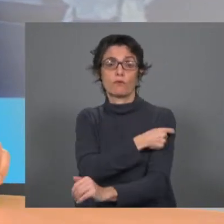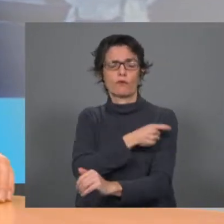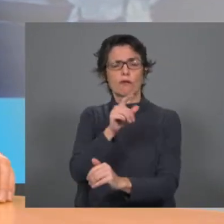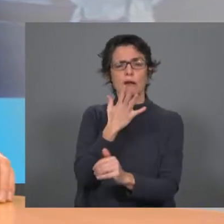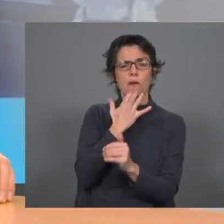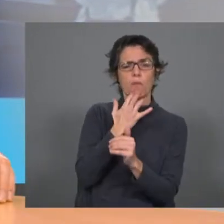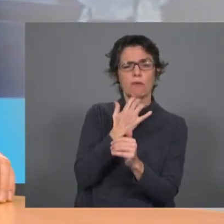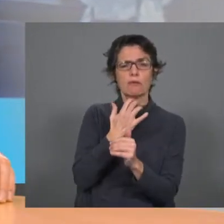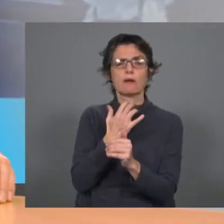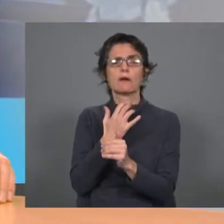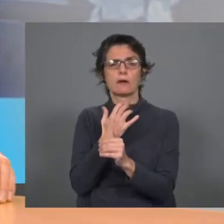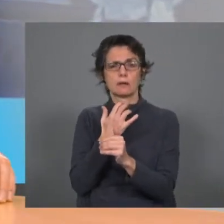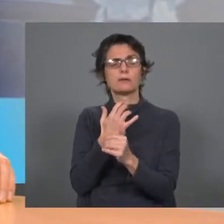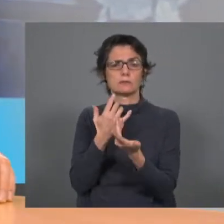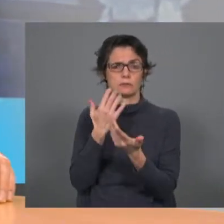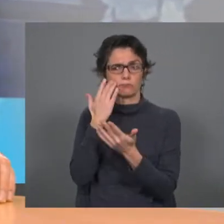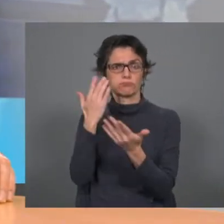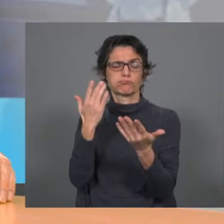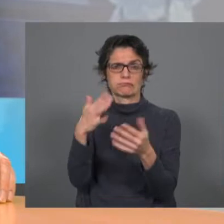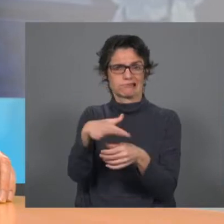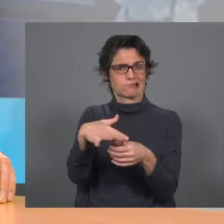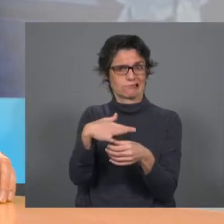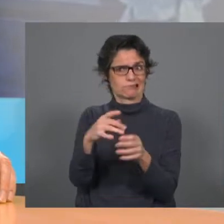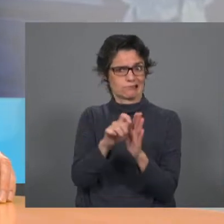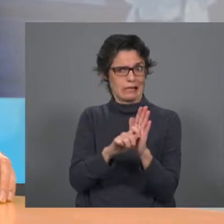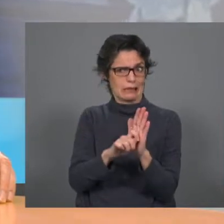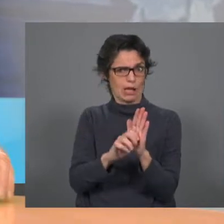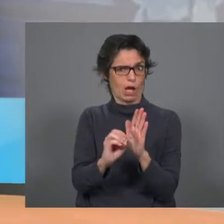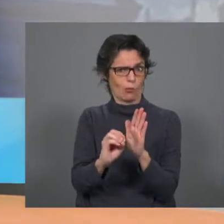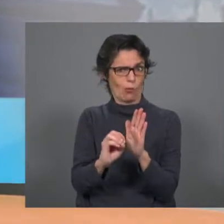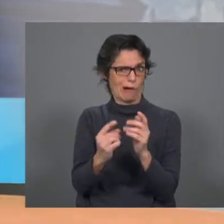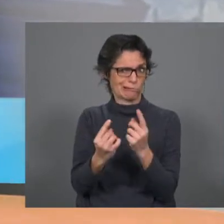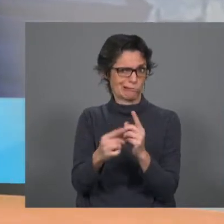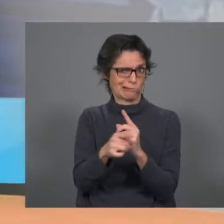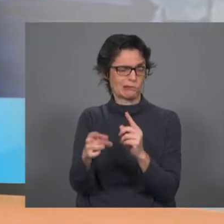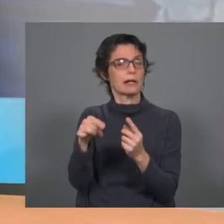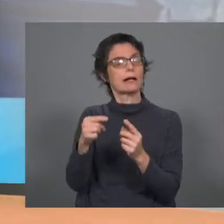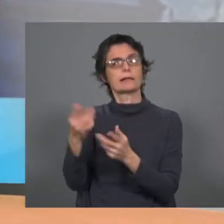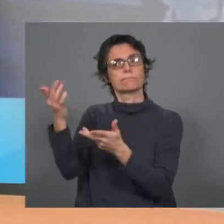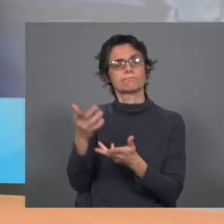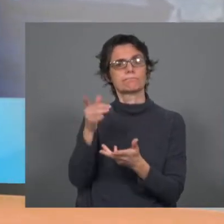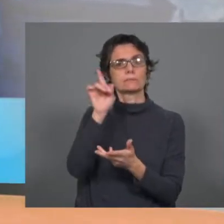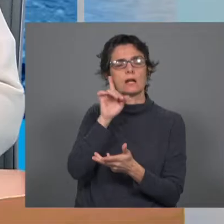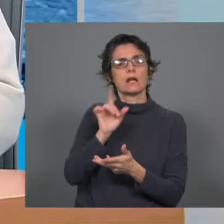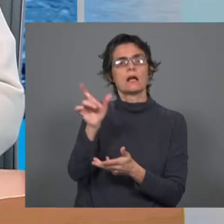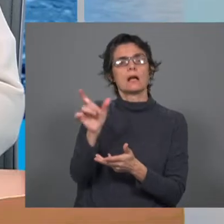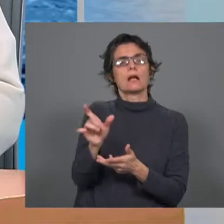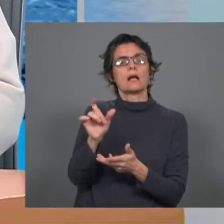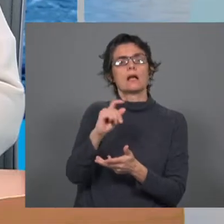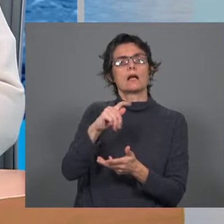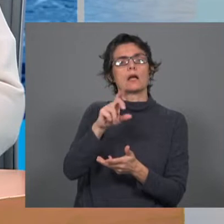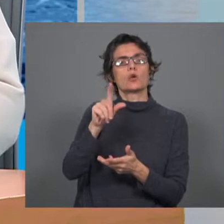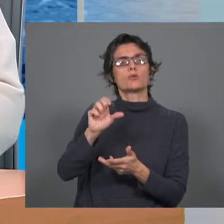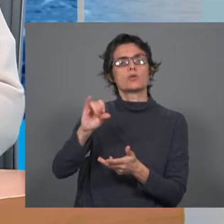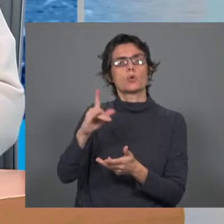que têm revelado situações pouco éticas. Temos entre nós Eunice Lourenço, que é chefe de redação da Renascença. Olá, boa